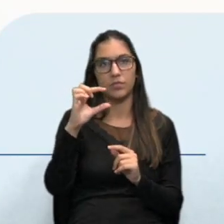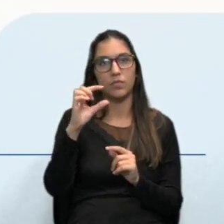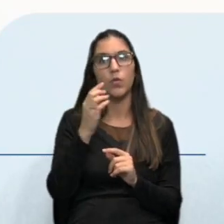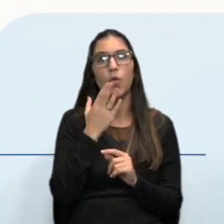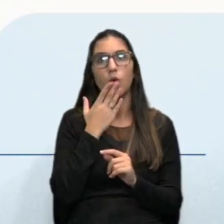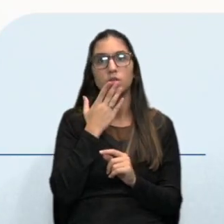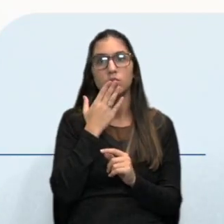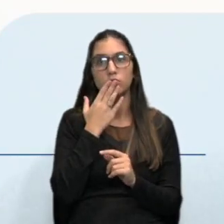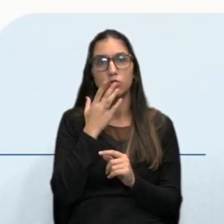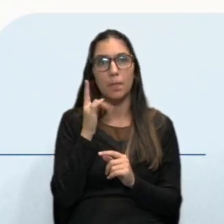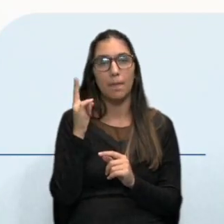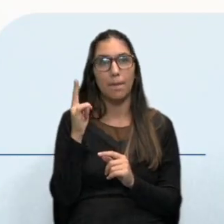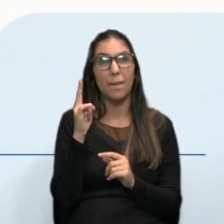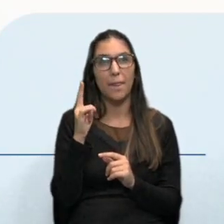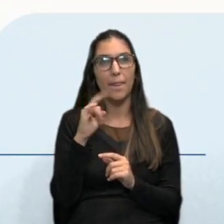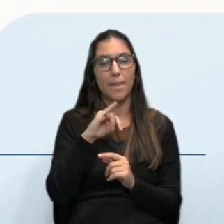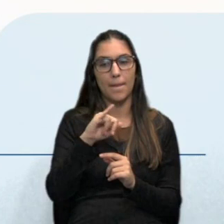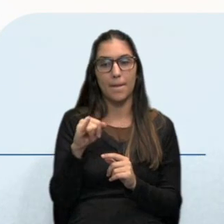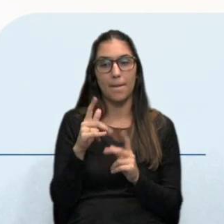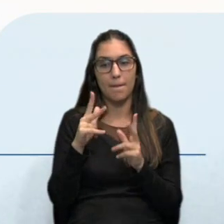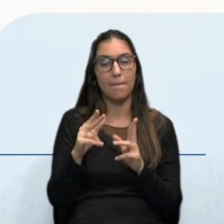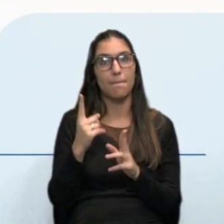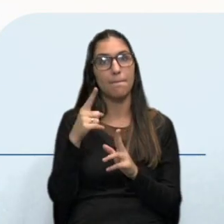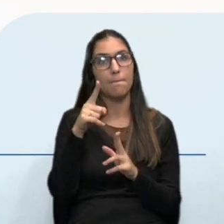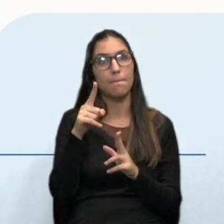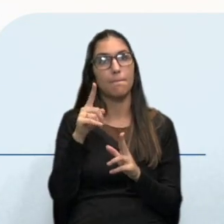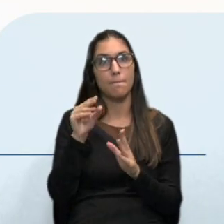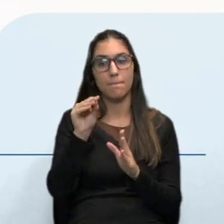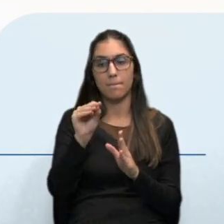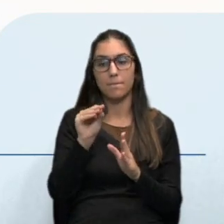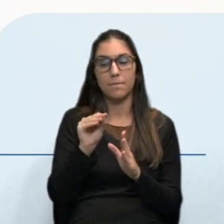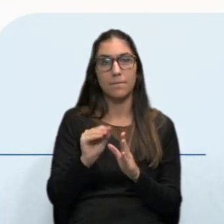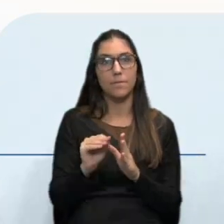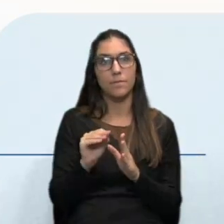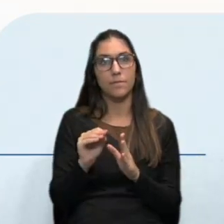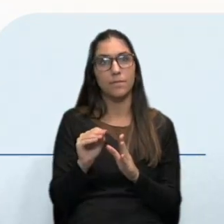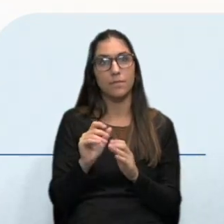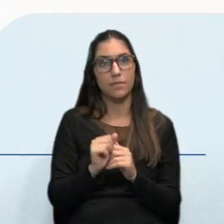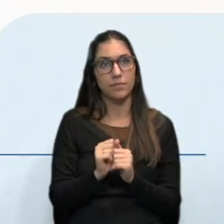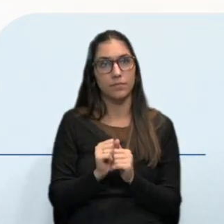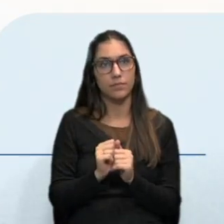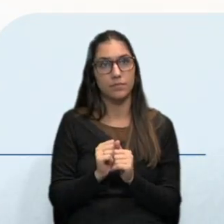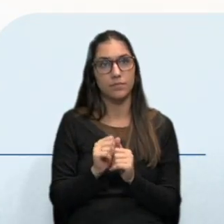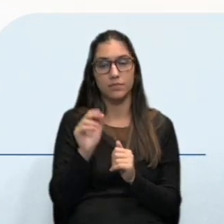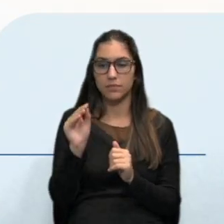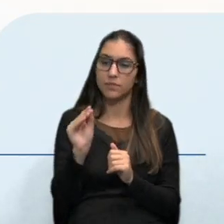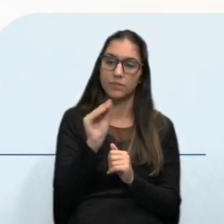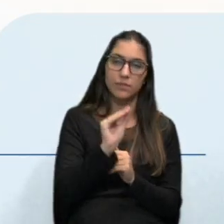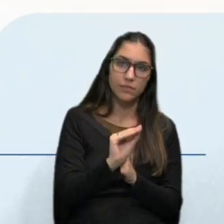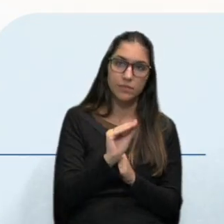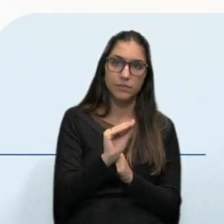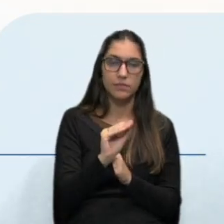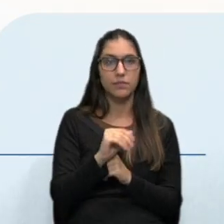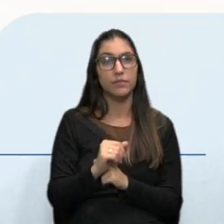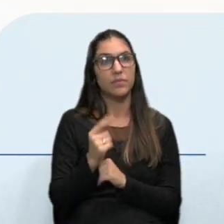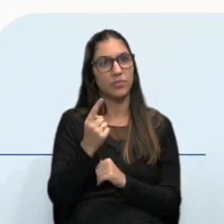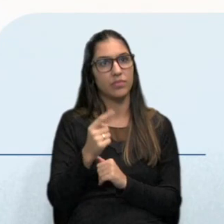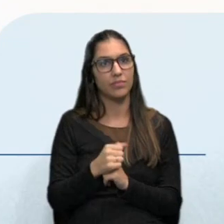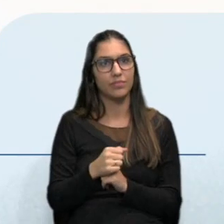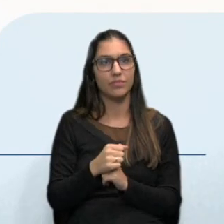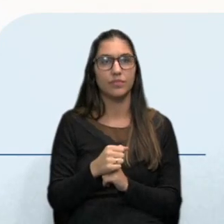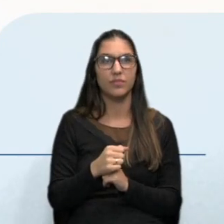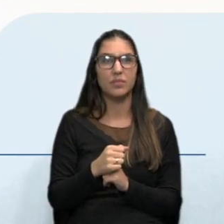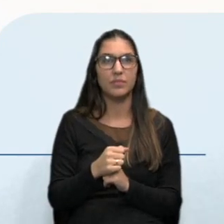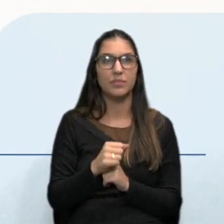em rosa. J igual a 1 significa que você vai andar uma célula para o lado. Então, pulou uma célula para o lado.